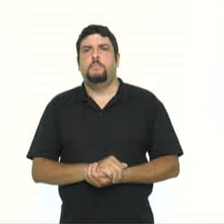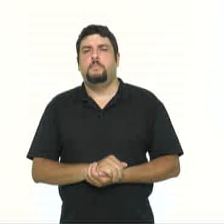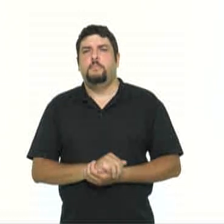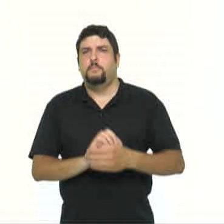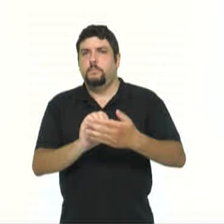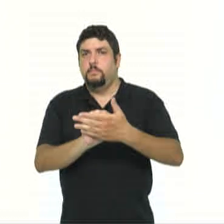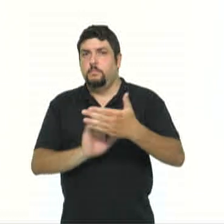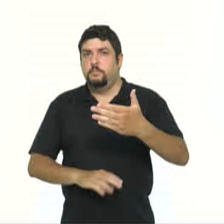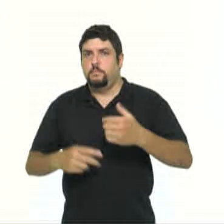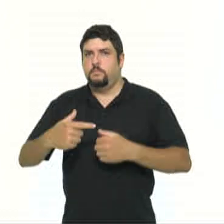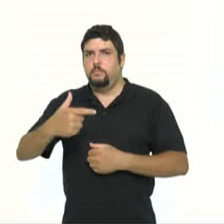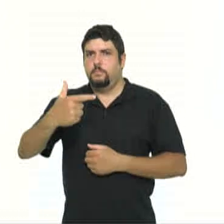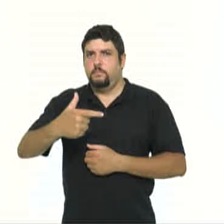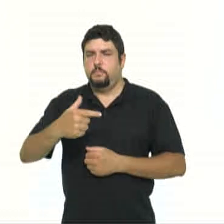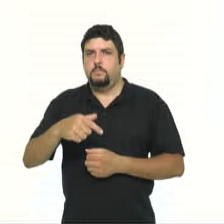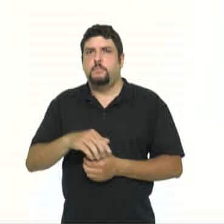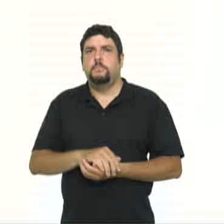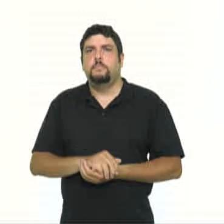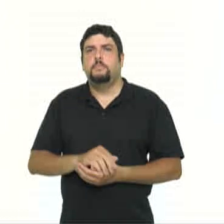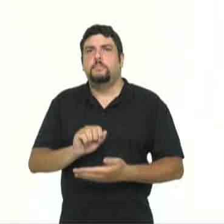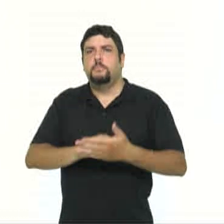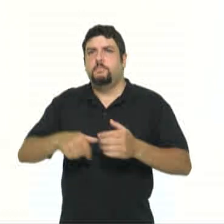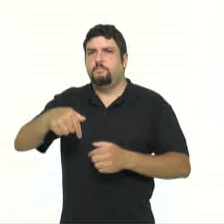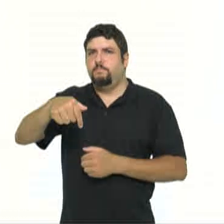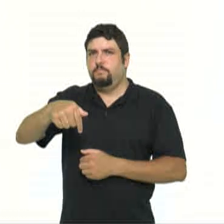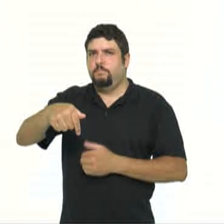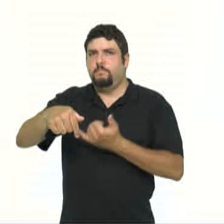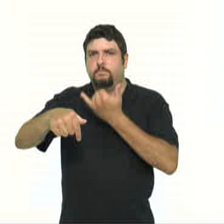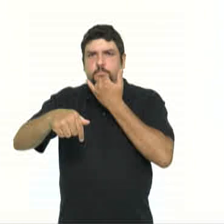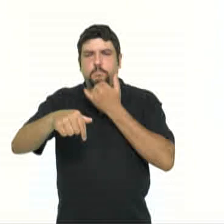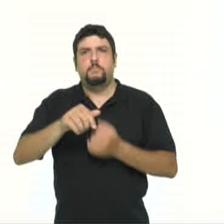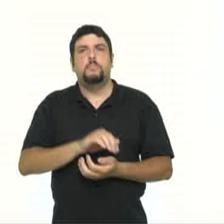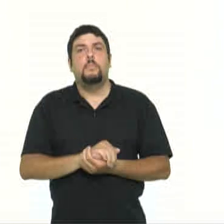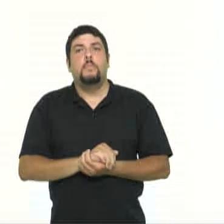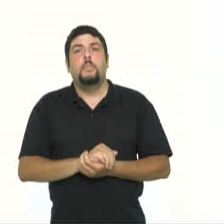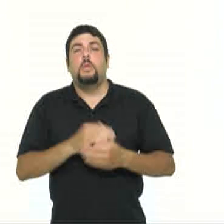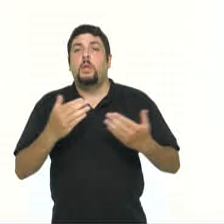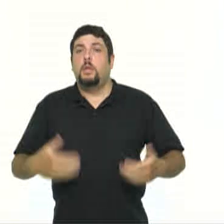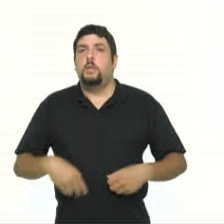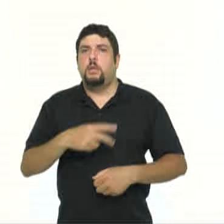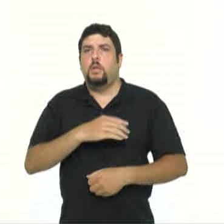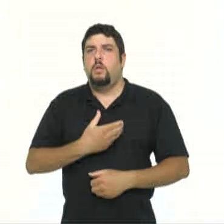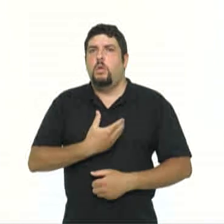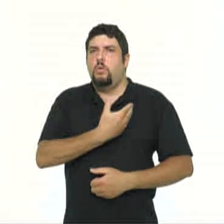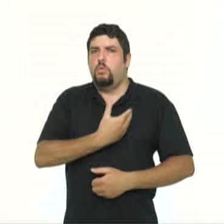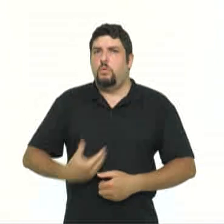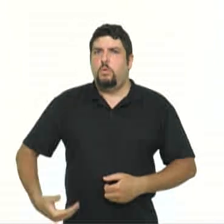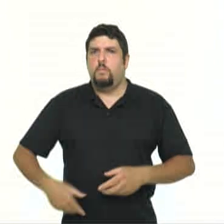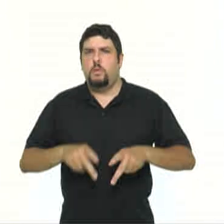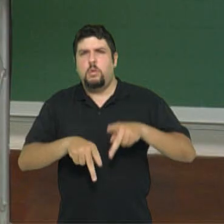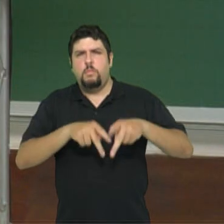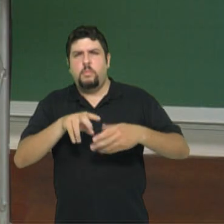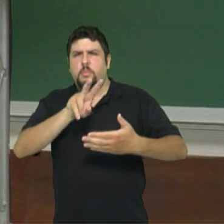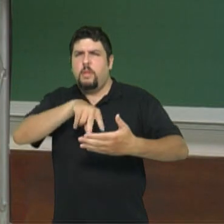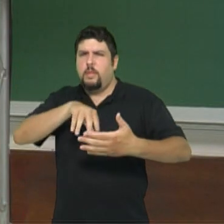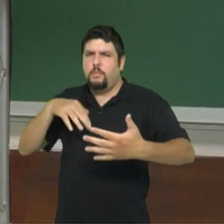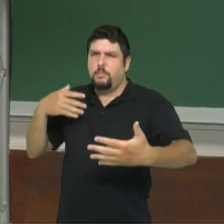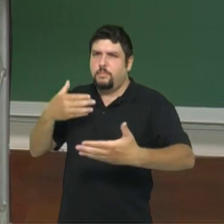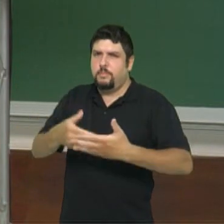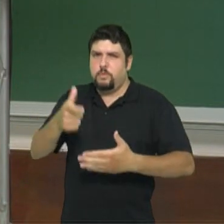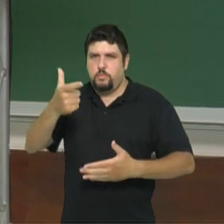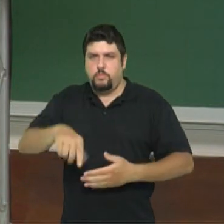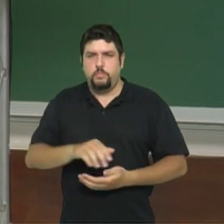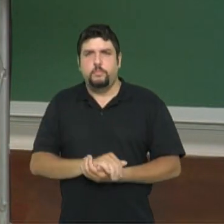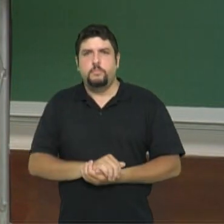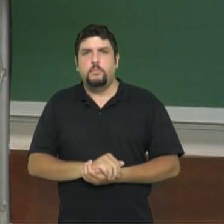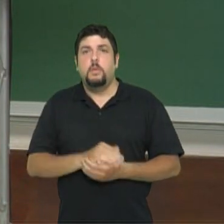Atividade 7. Além do mais, ressalta-se que o poder público incrementou e assim vai. Não vou ler tudo que eu acabei de ler. Então,